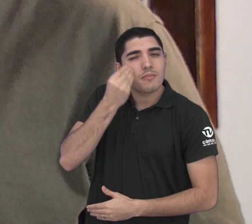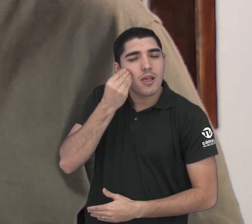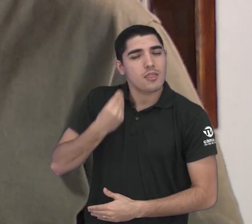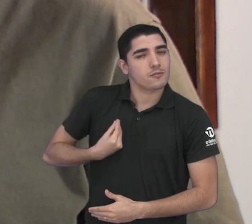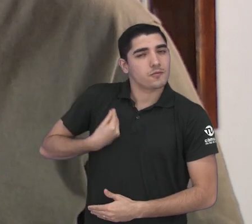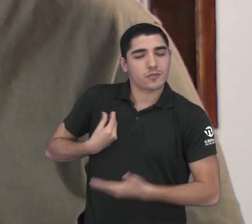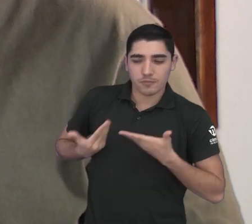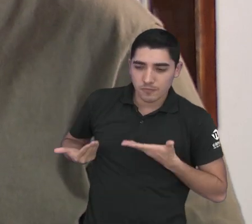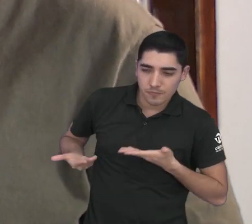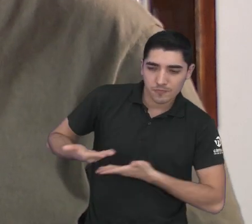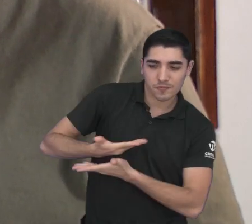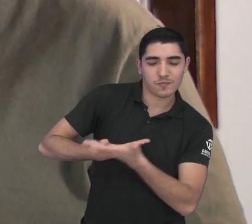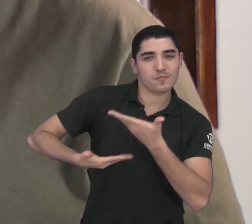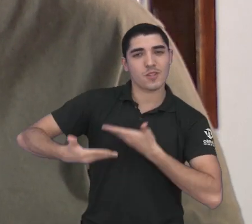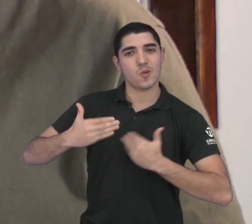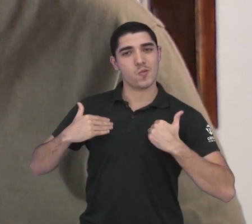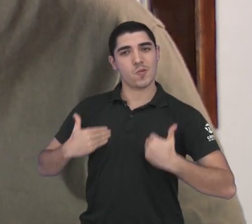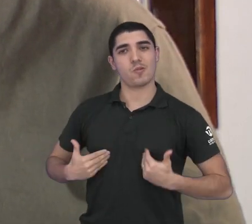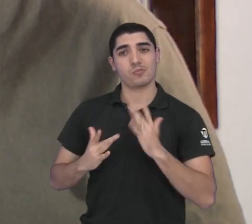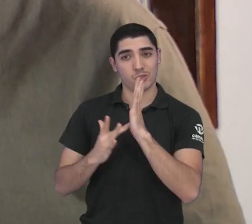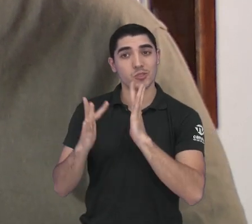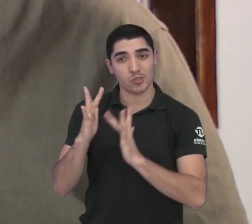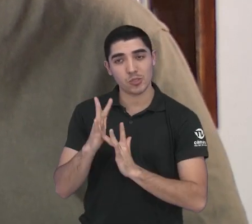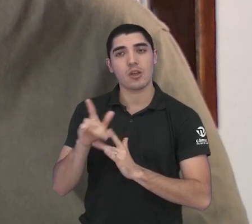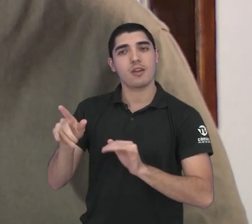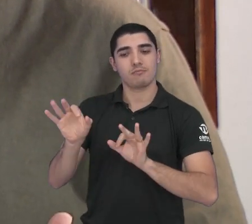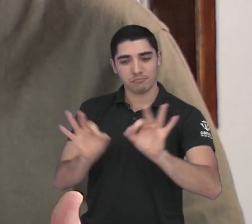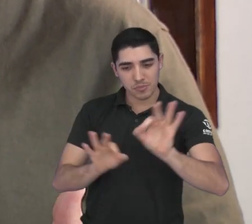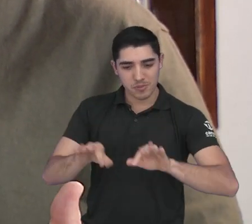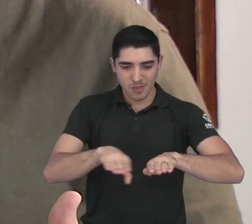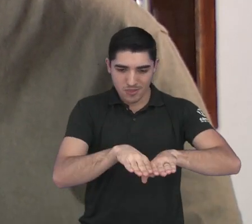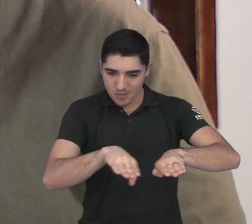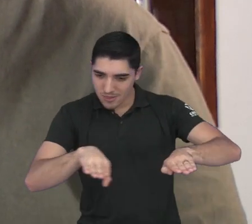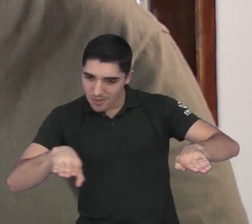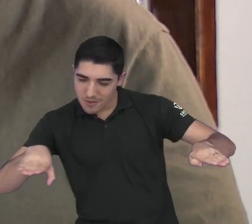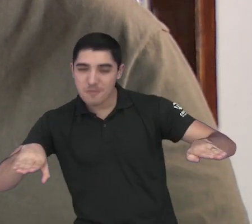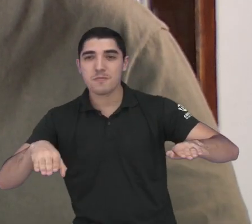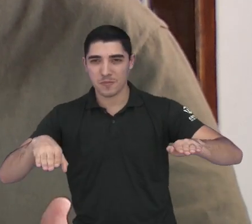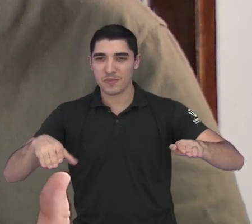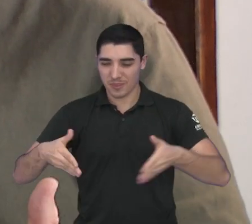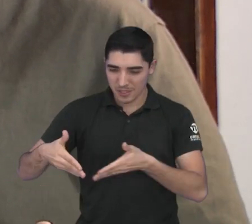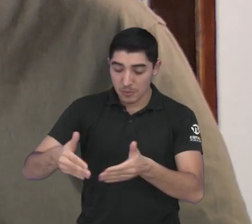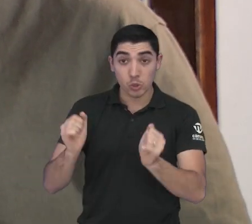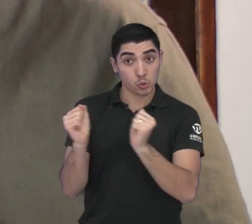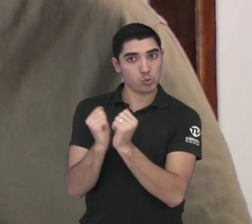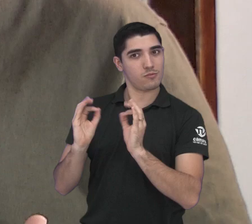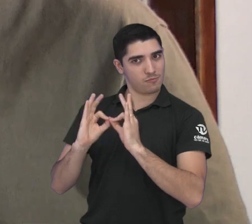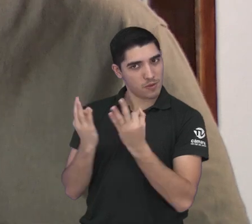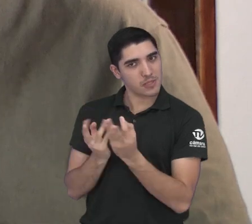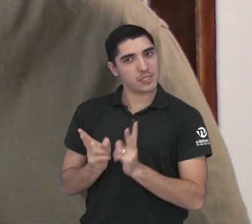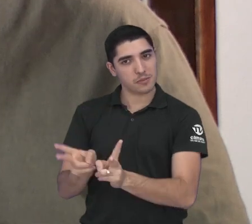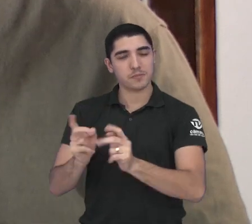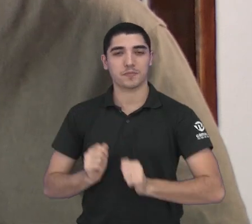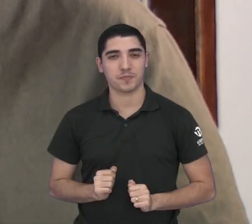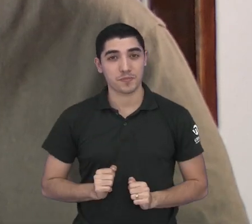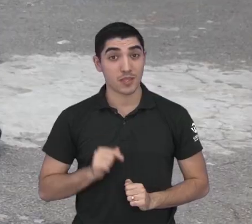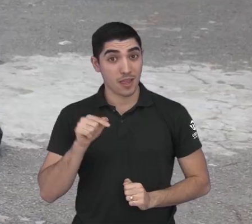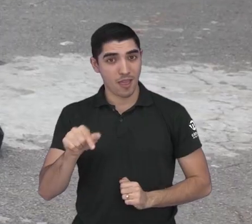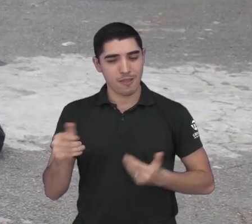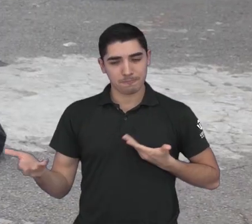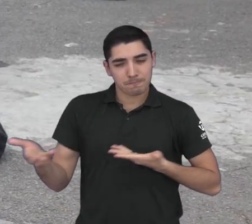vivenciando essa ação, né, de Corpus Christi, a construção do tapete, já em